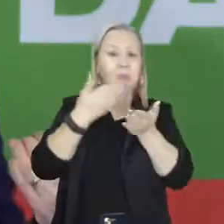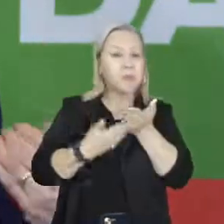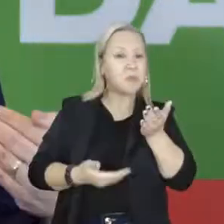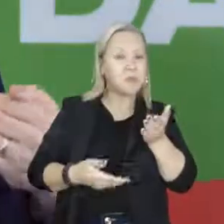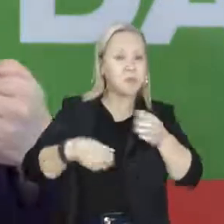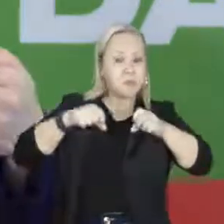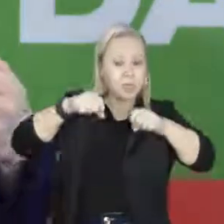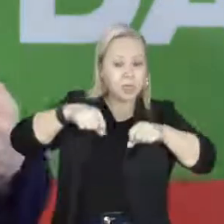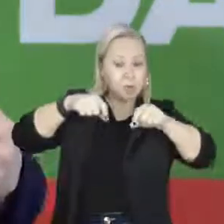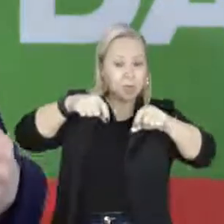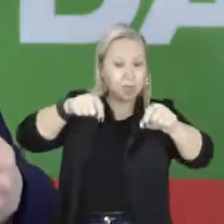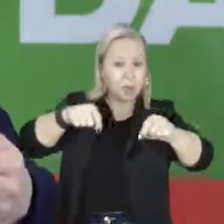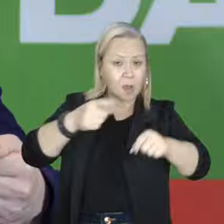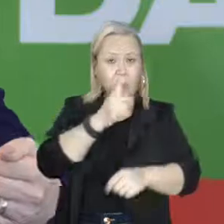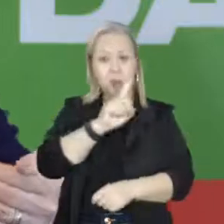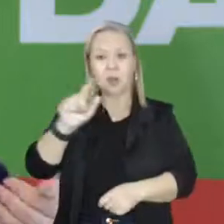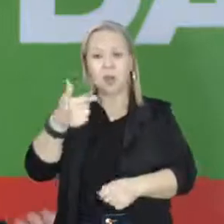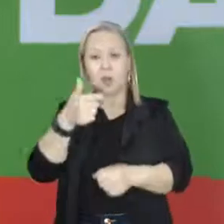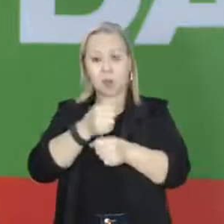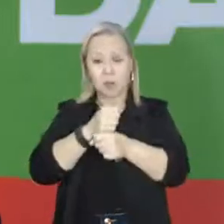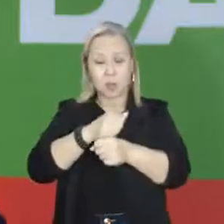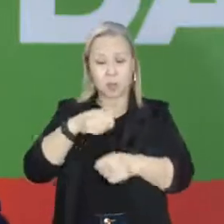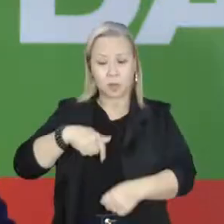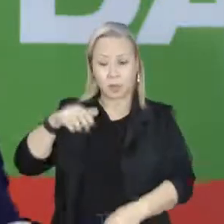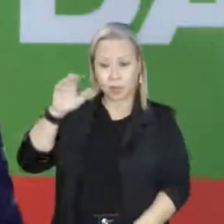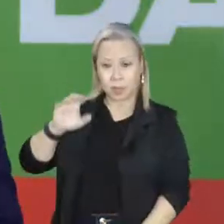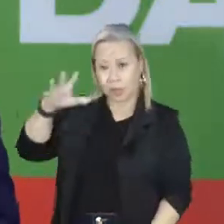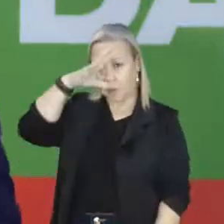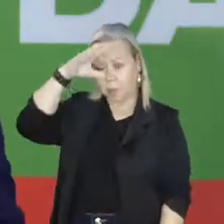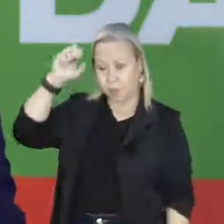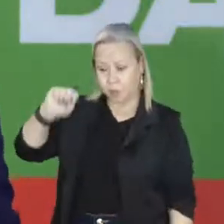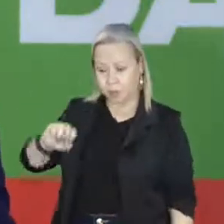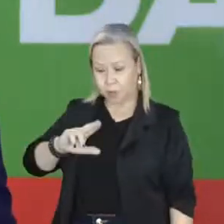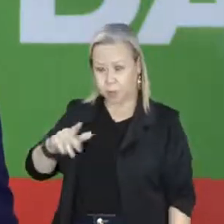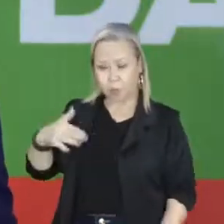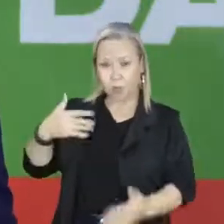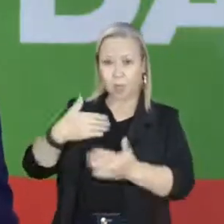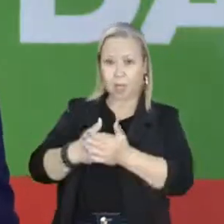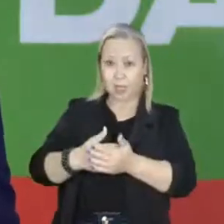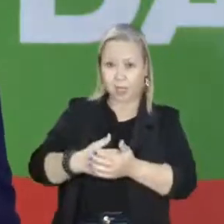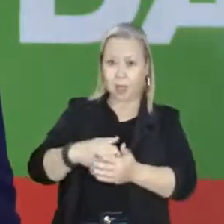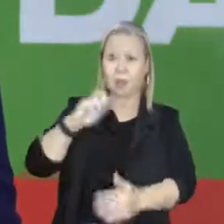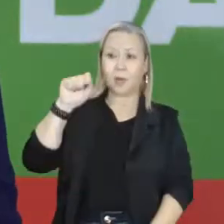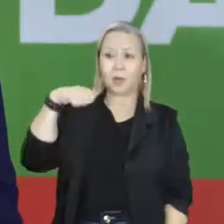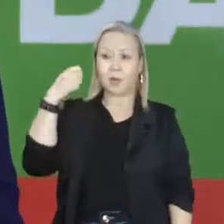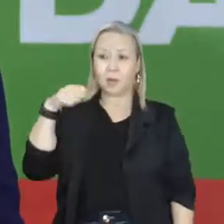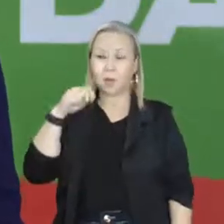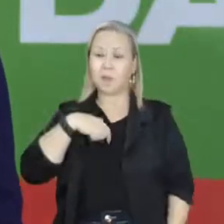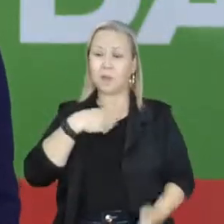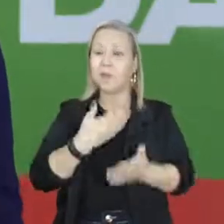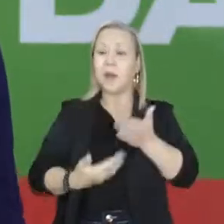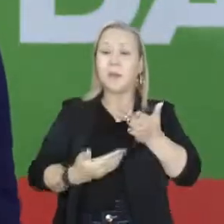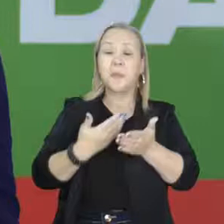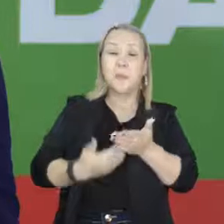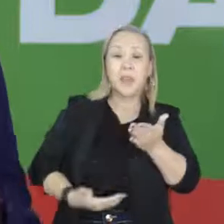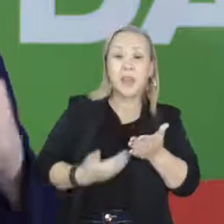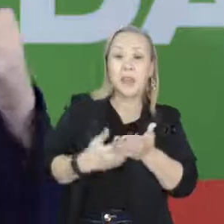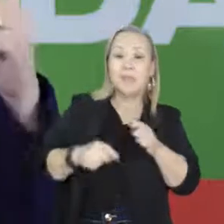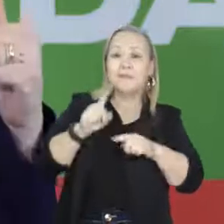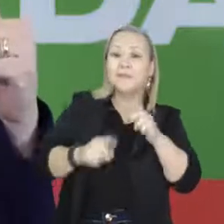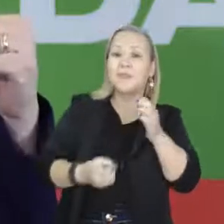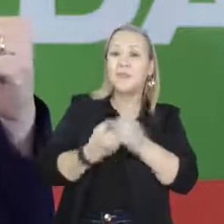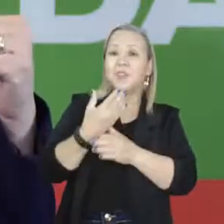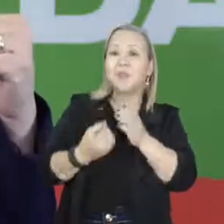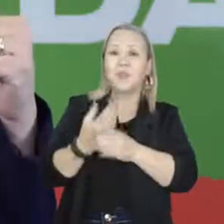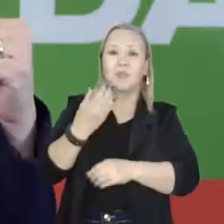últimos 2 anos, do meu estado de Mato Grosso do Sul até o Rio Grande do Sul, nós tivemos uma perda de algo em torno de produtividade de 60 bilhões.